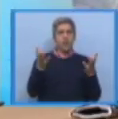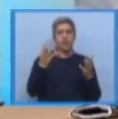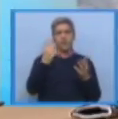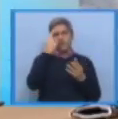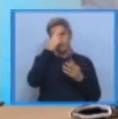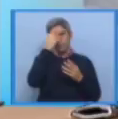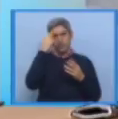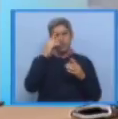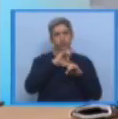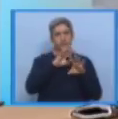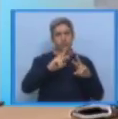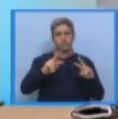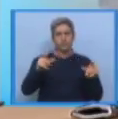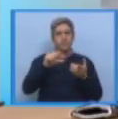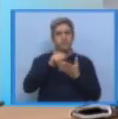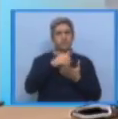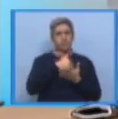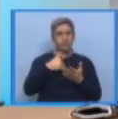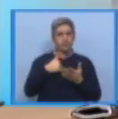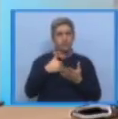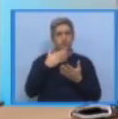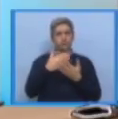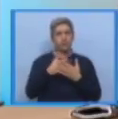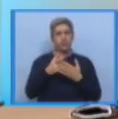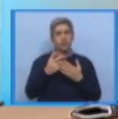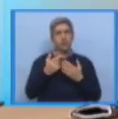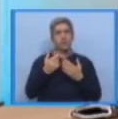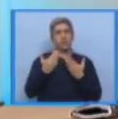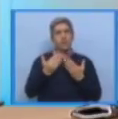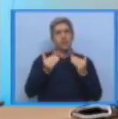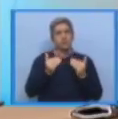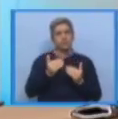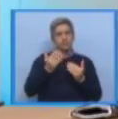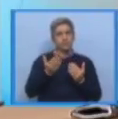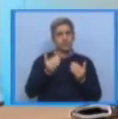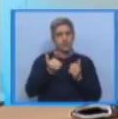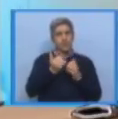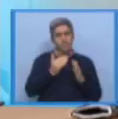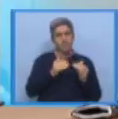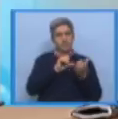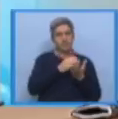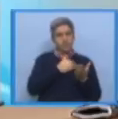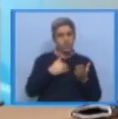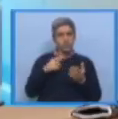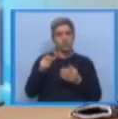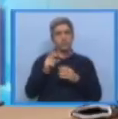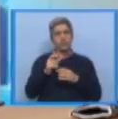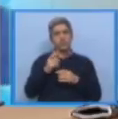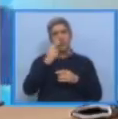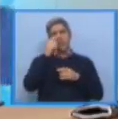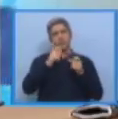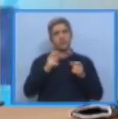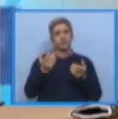caso dos enfermeiros, dos hospitais para os centros de saúde, precisamente para aliviar essa sobrecarga. Portanto, há aqui também uma questão de humanismo, não